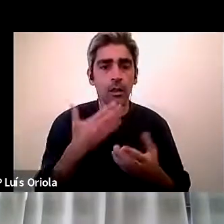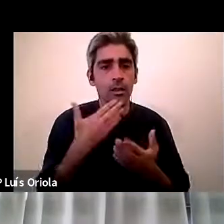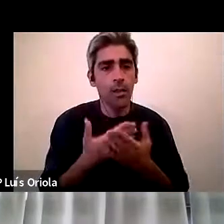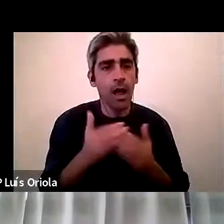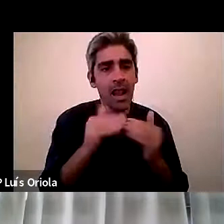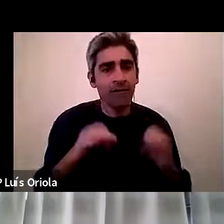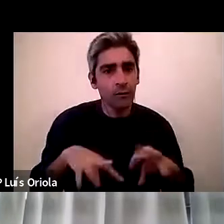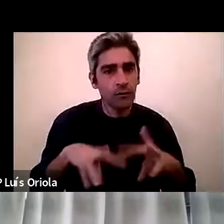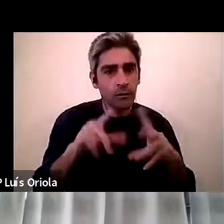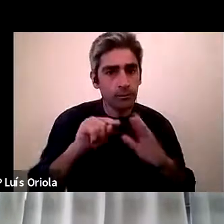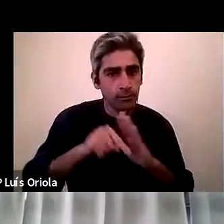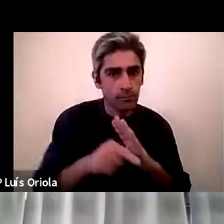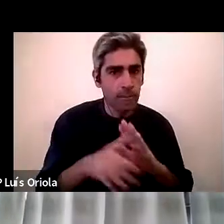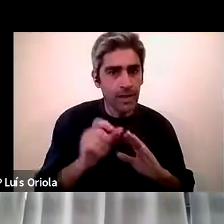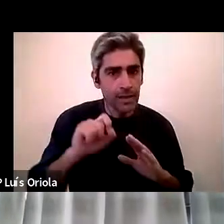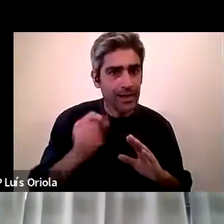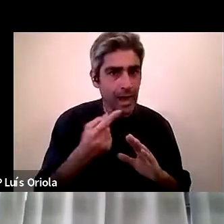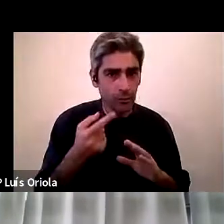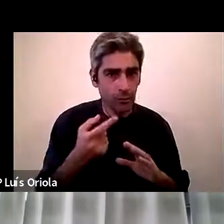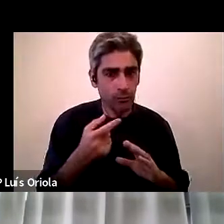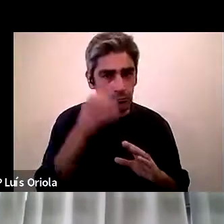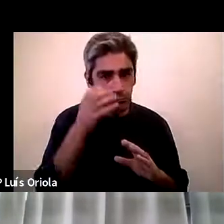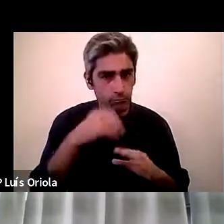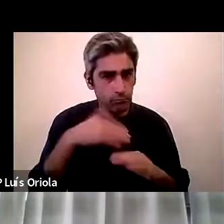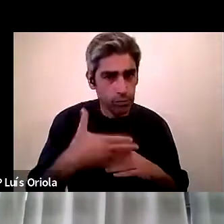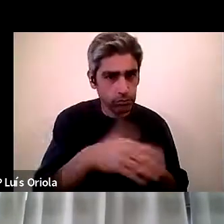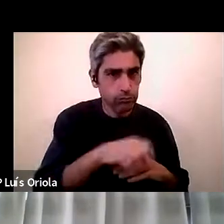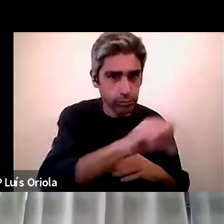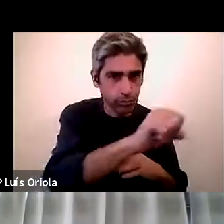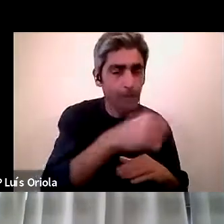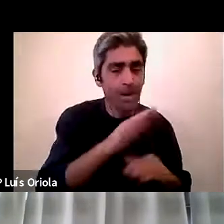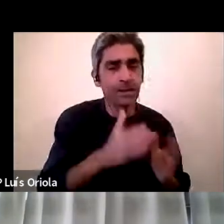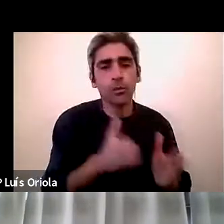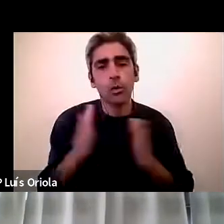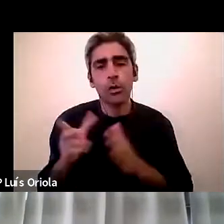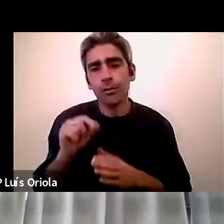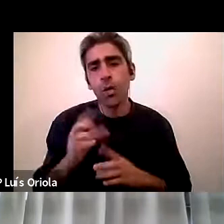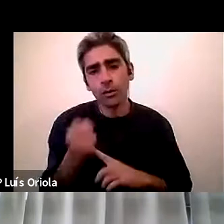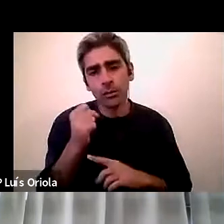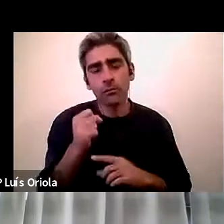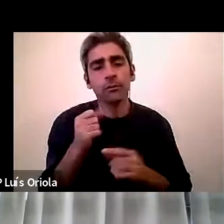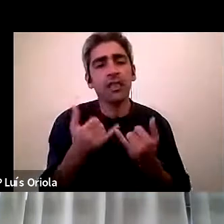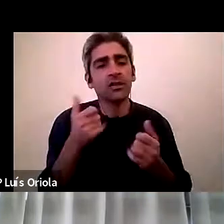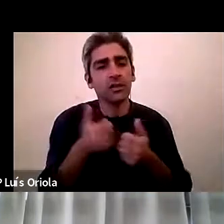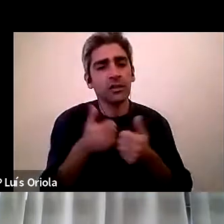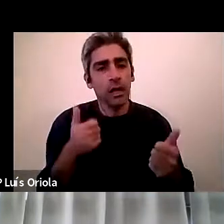níveis de envolvimento muito mais imediatos e muito mais intensos, mas nós conseguimos, se calhar, usando as tecnologias digitais,